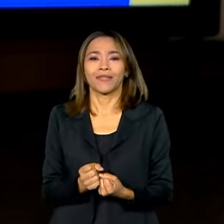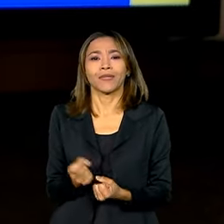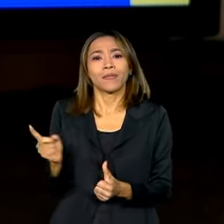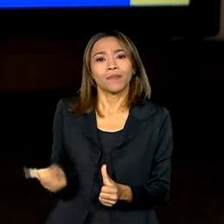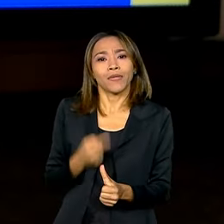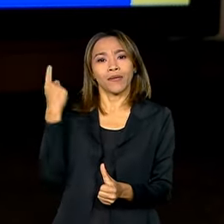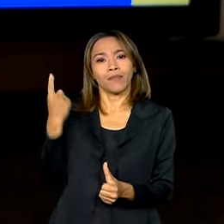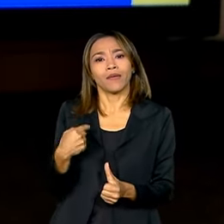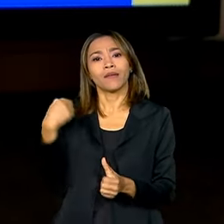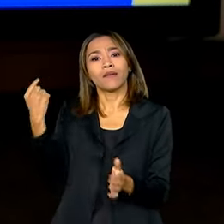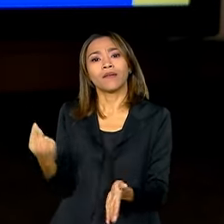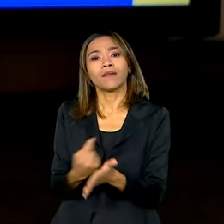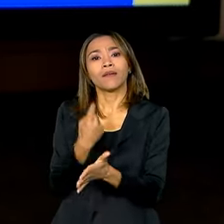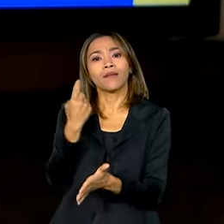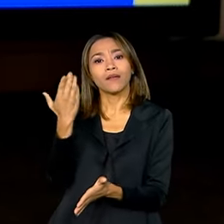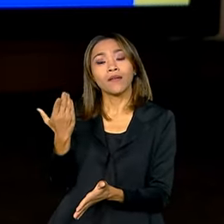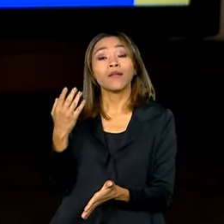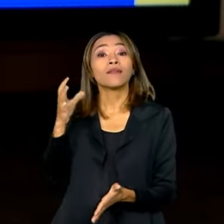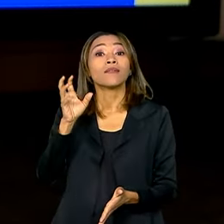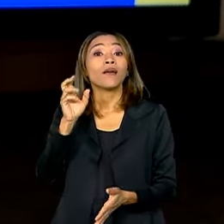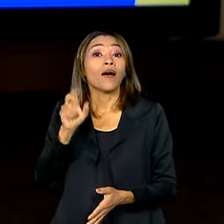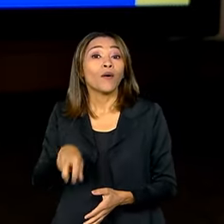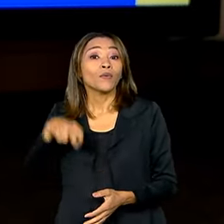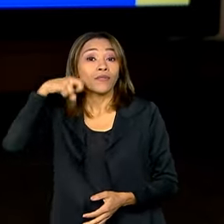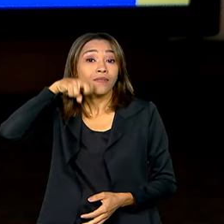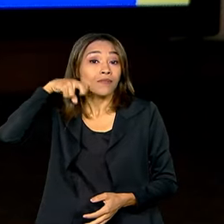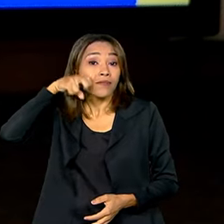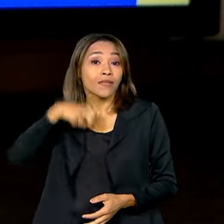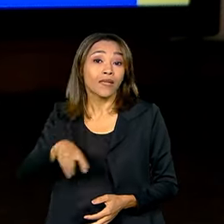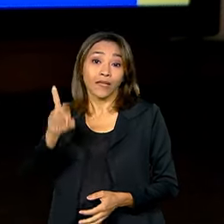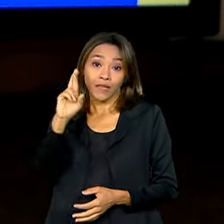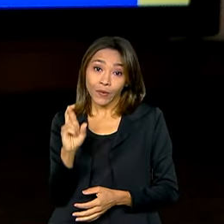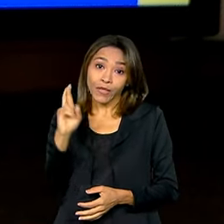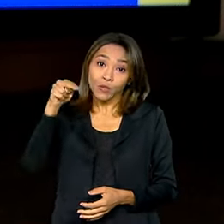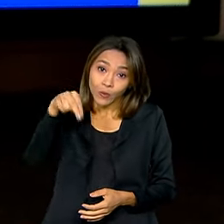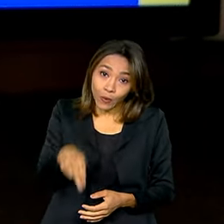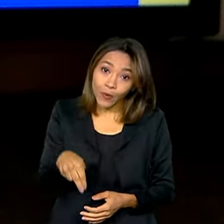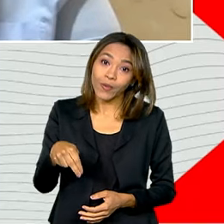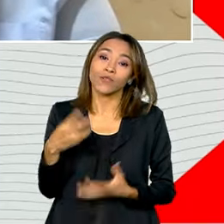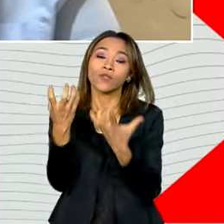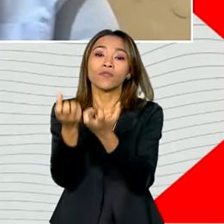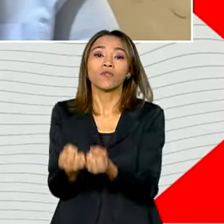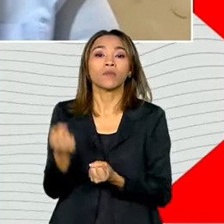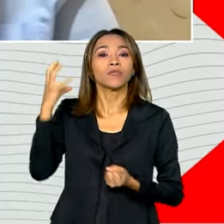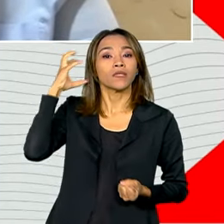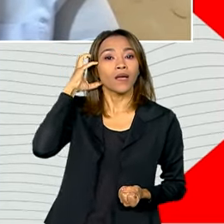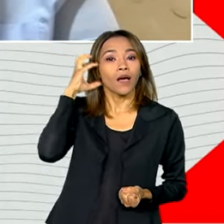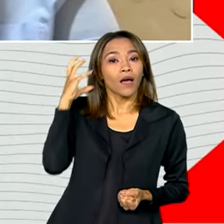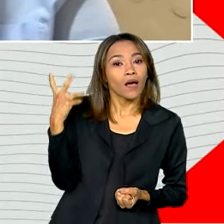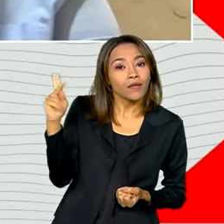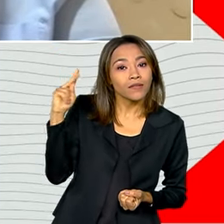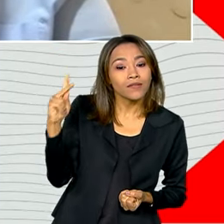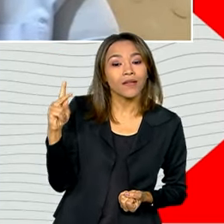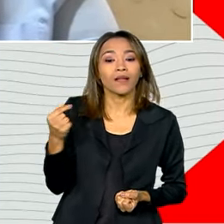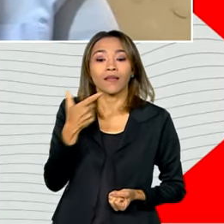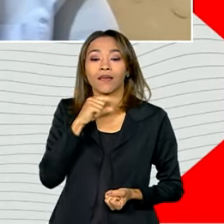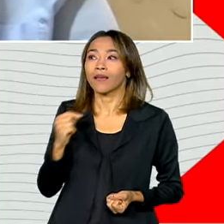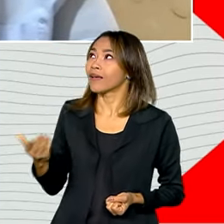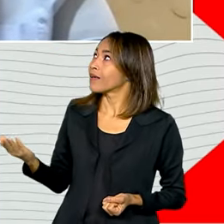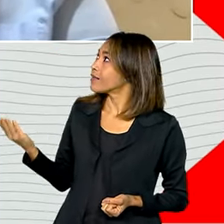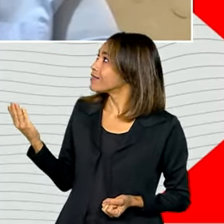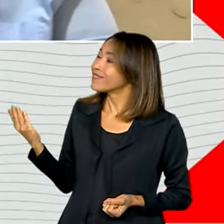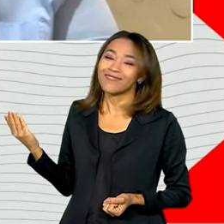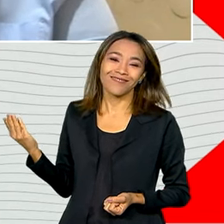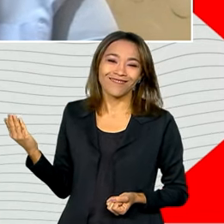nosso microfone para Natal. Vamos ao Rio Grande do Norte. Vamos à Rádio 98 FM. Quem está com a gente é o